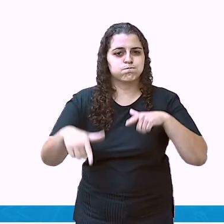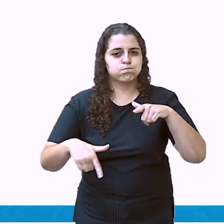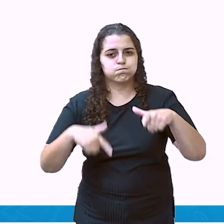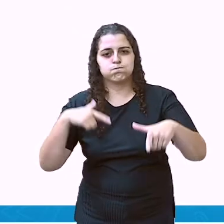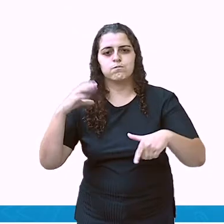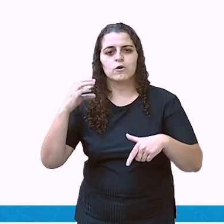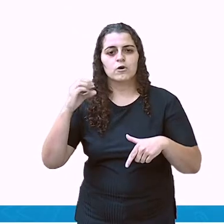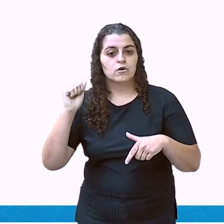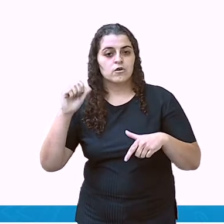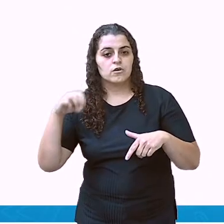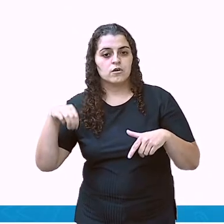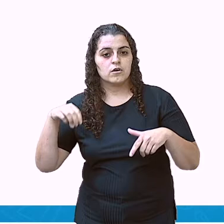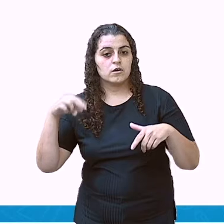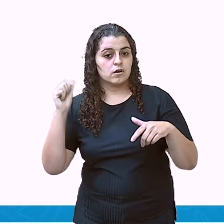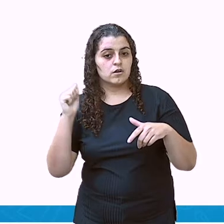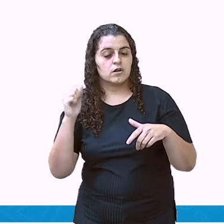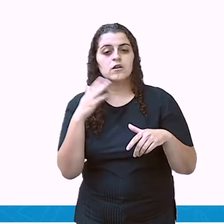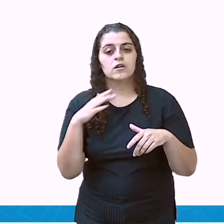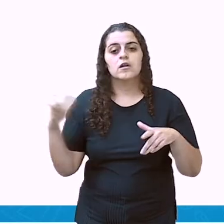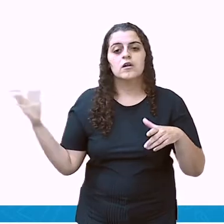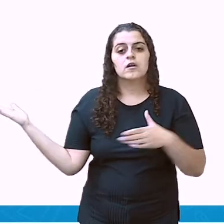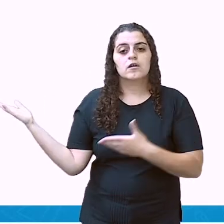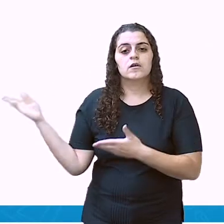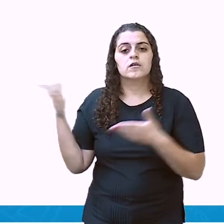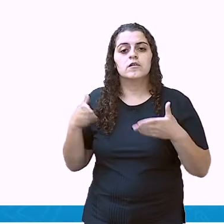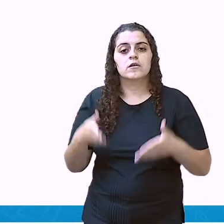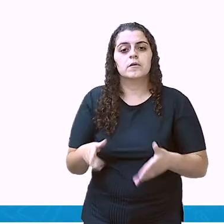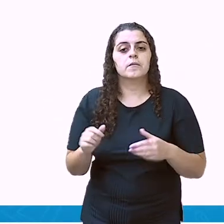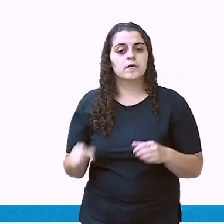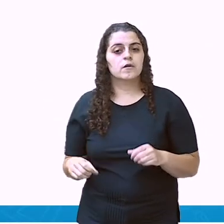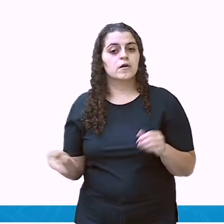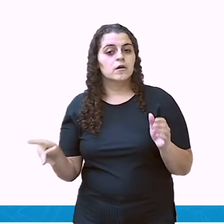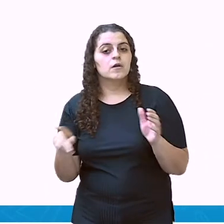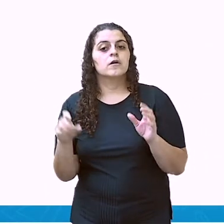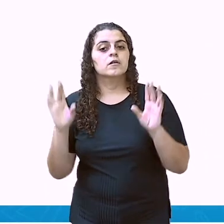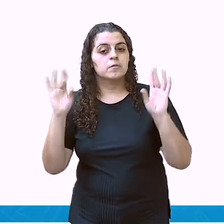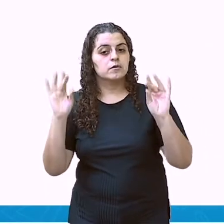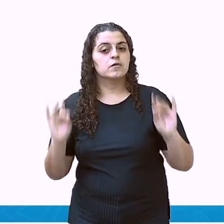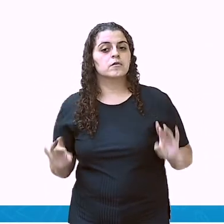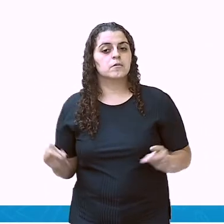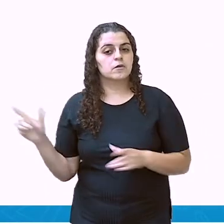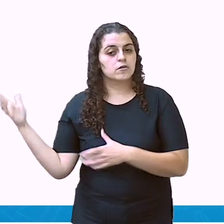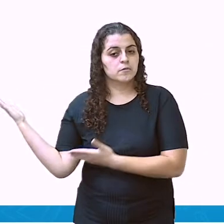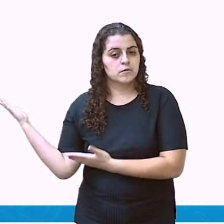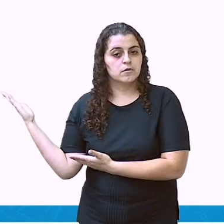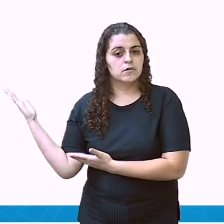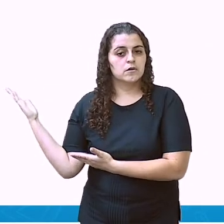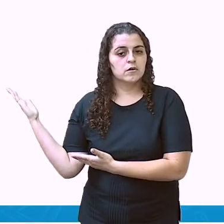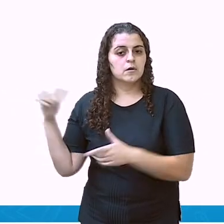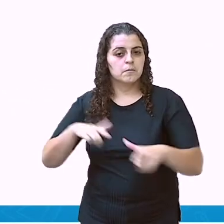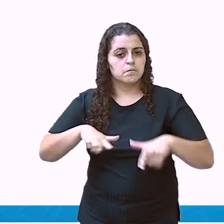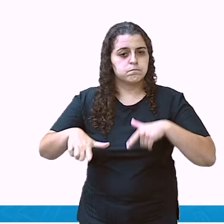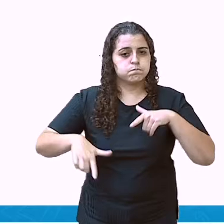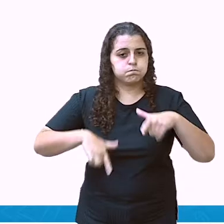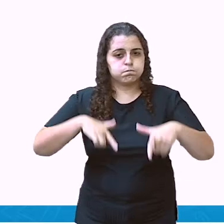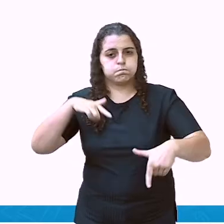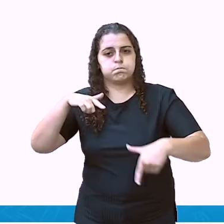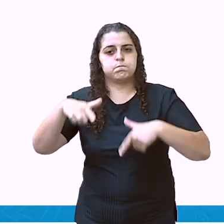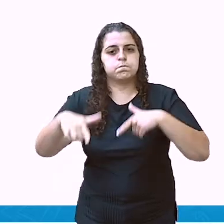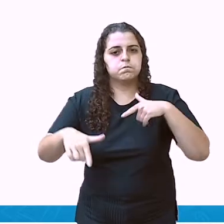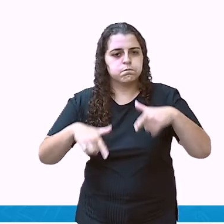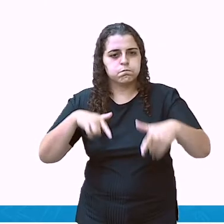de cana-de-açúcar. Eles foram trazidos para cá principalmente para isso, para trabalharem nas lavouras